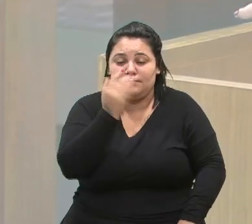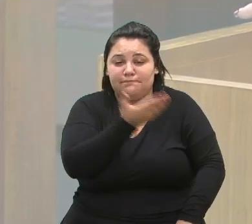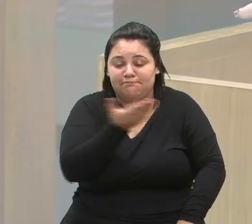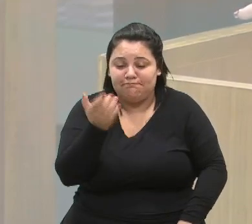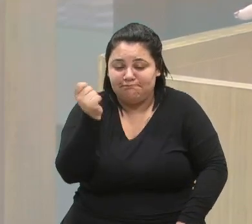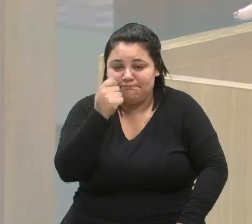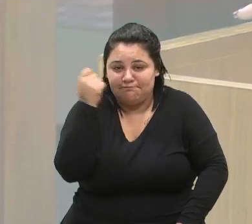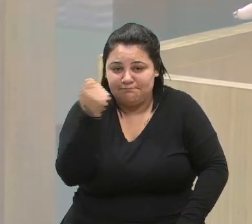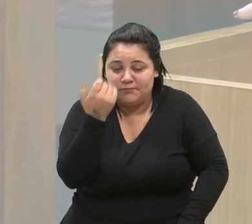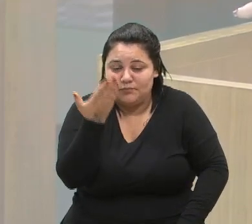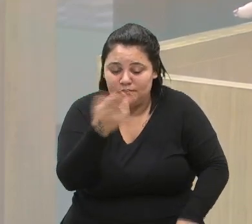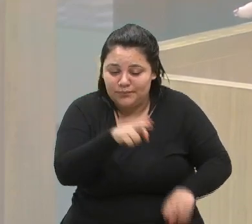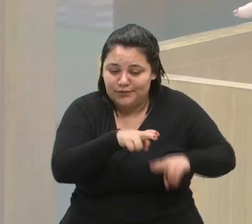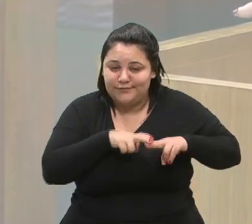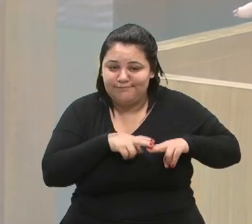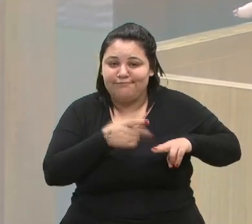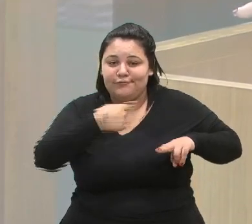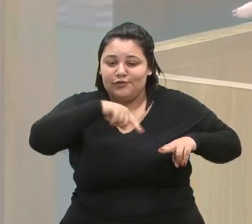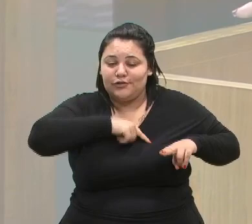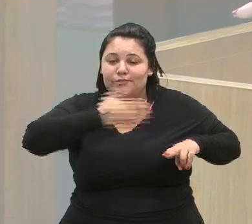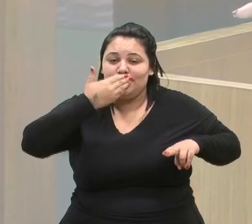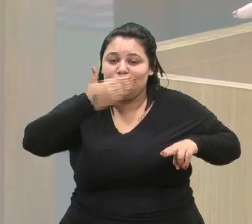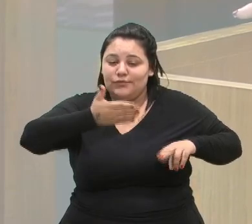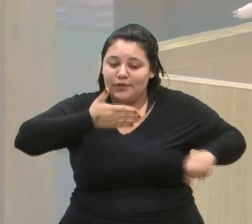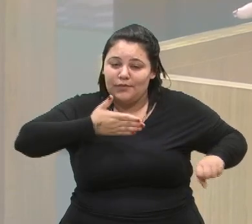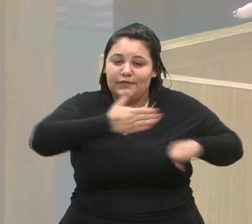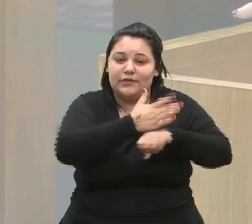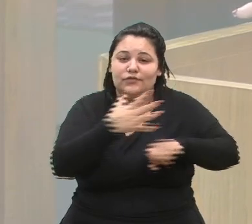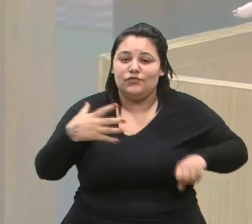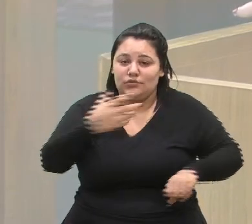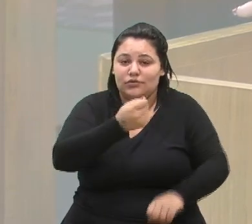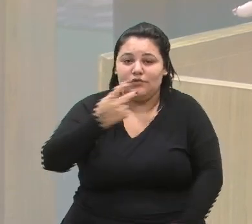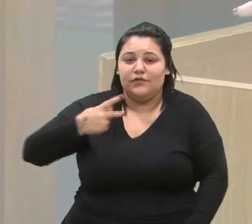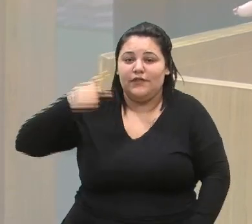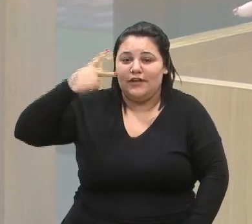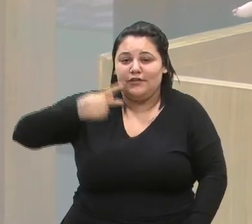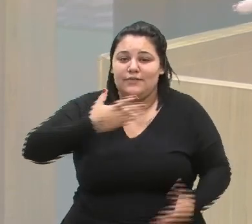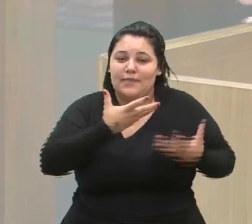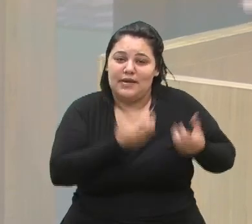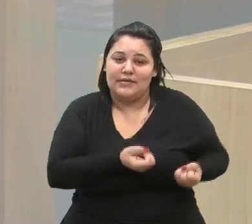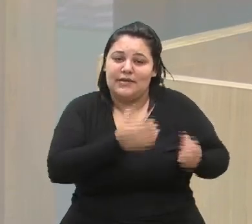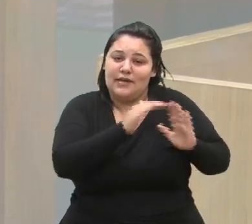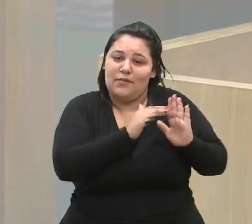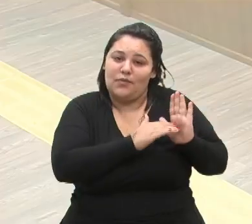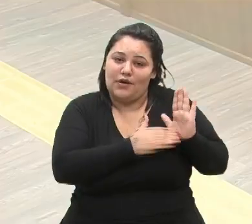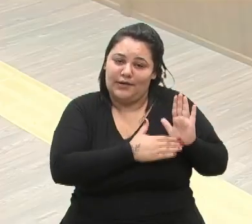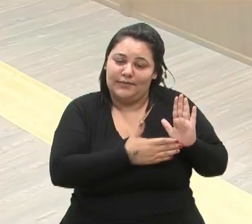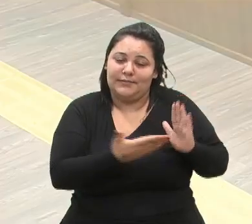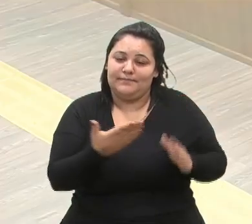Nesse sentido, então, que nós pedimos a aprovação de todos os vereadores e vereadoras dessa casa.